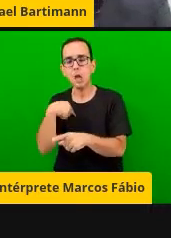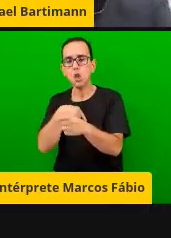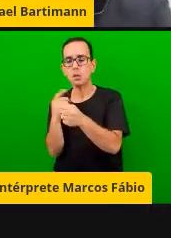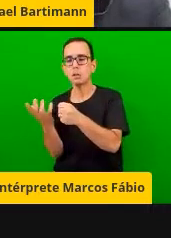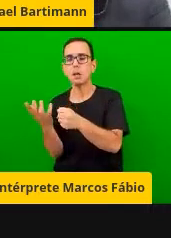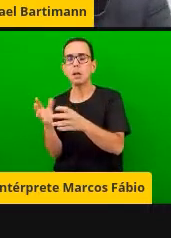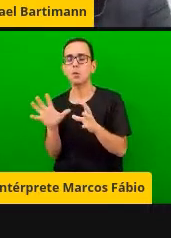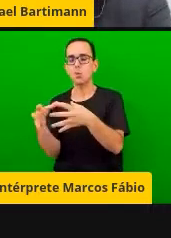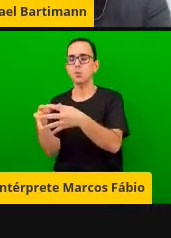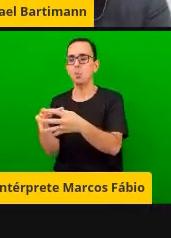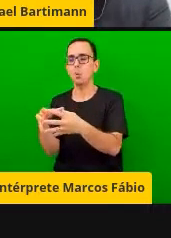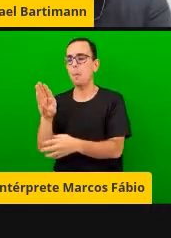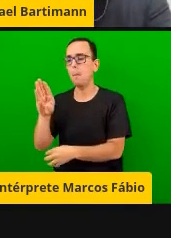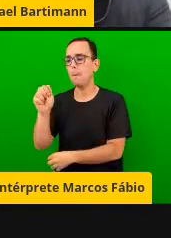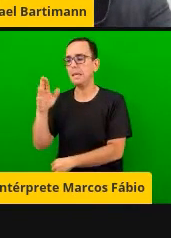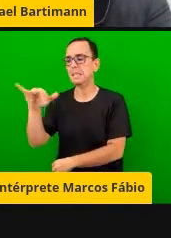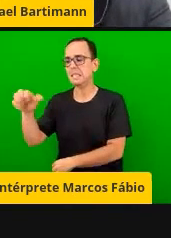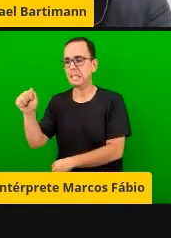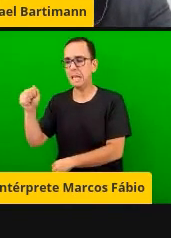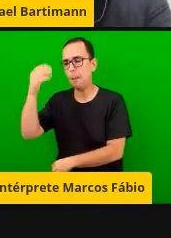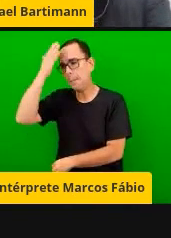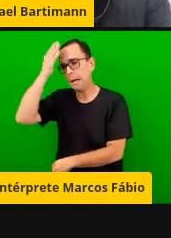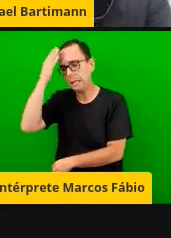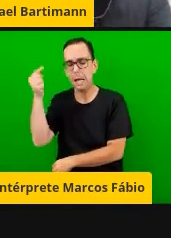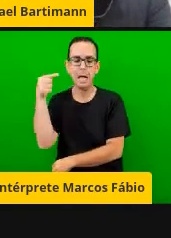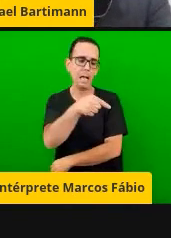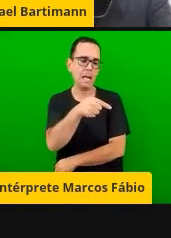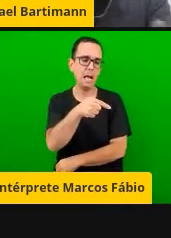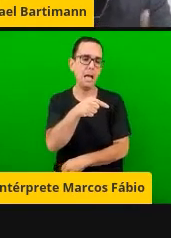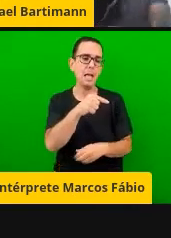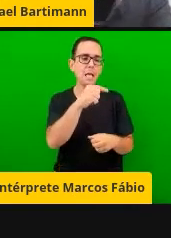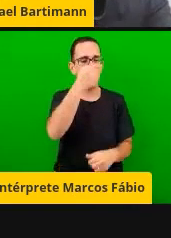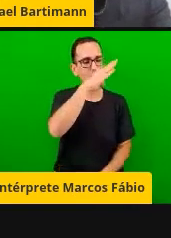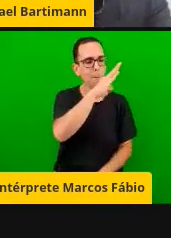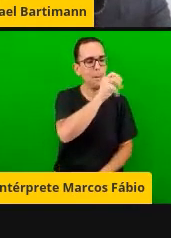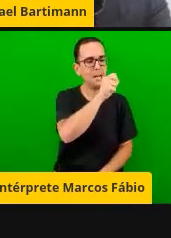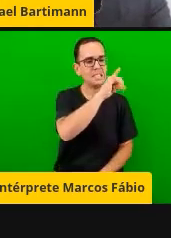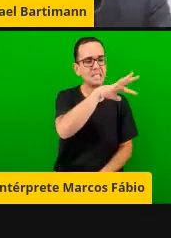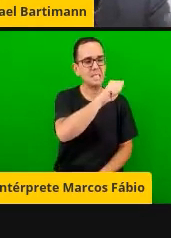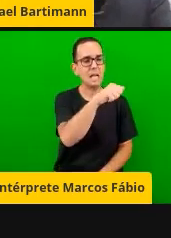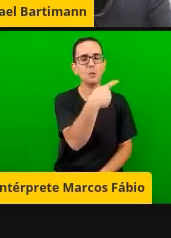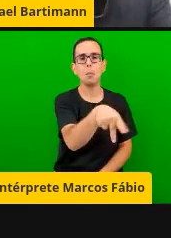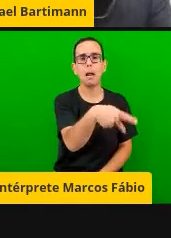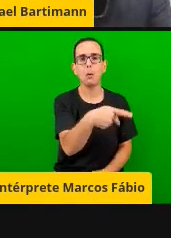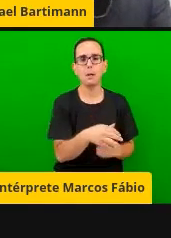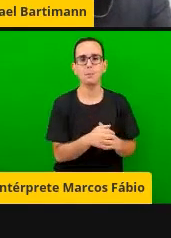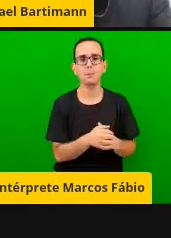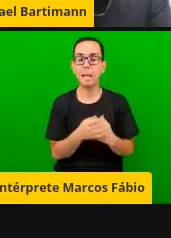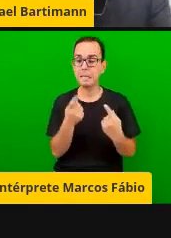e da nossa bacia do Rio Paraguai. Exigem negociações e muitas vezes